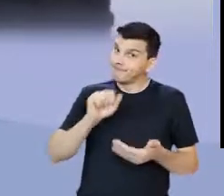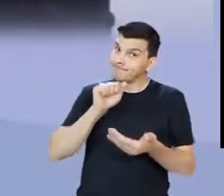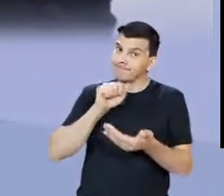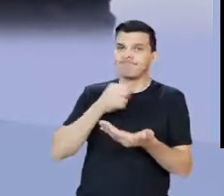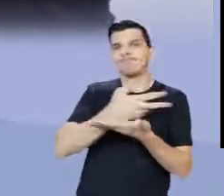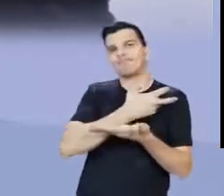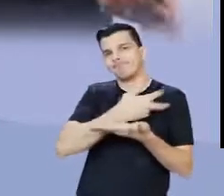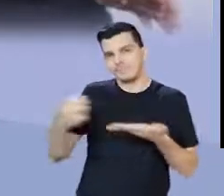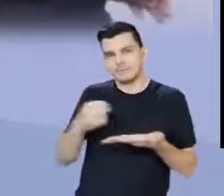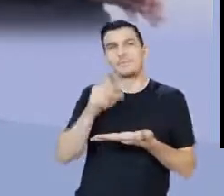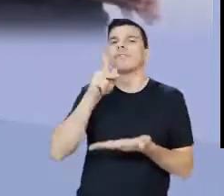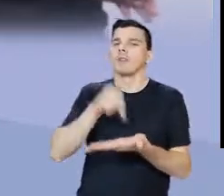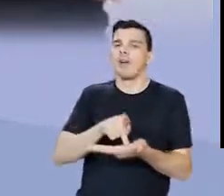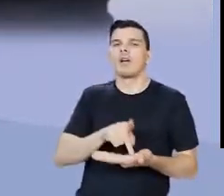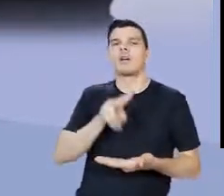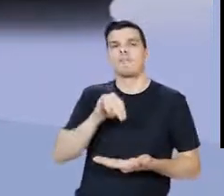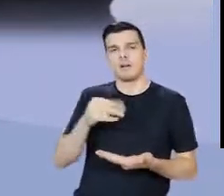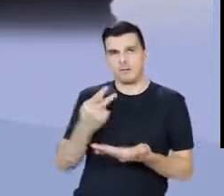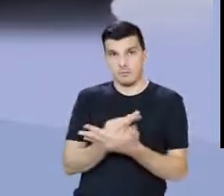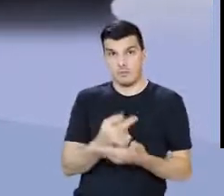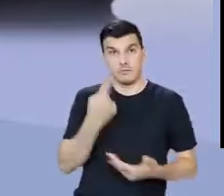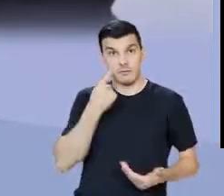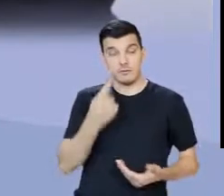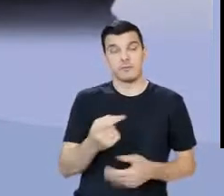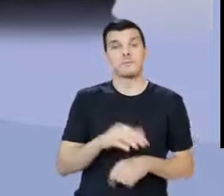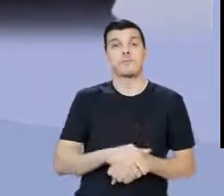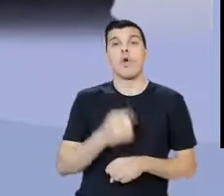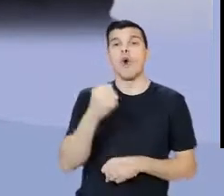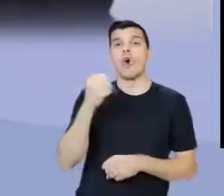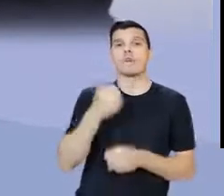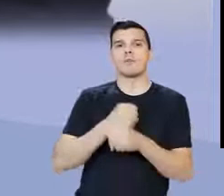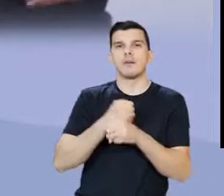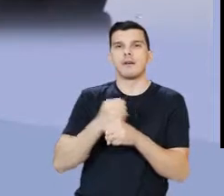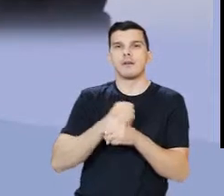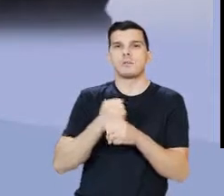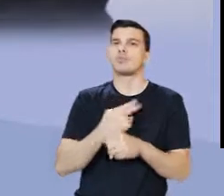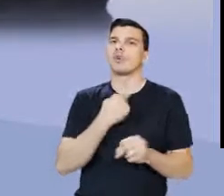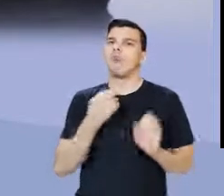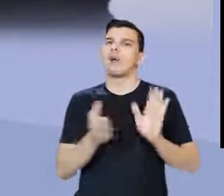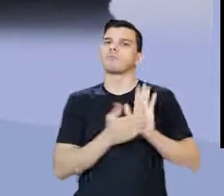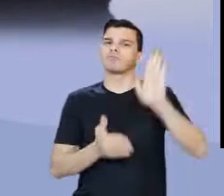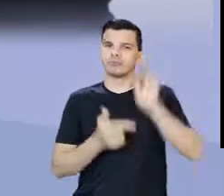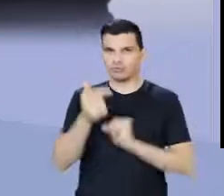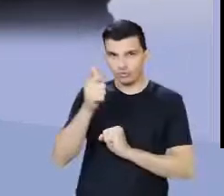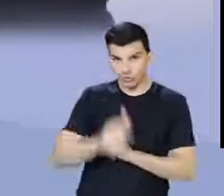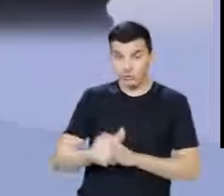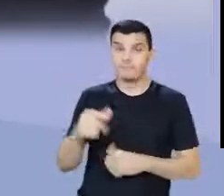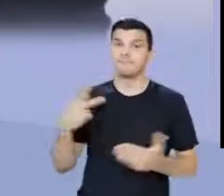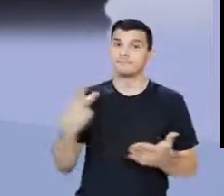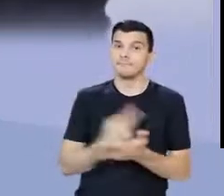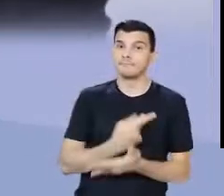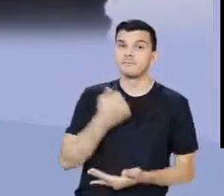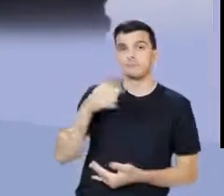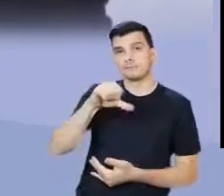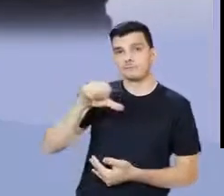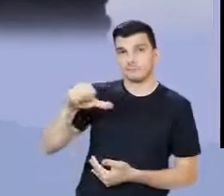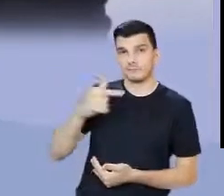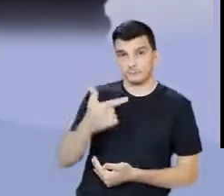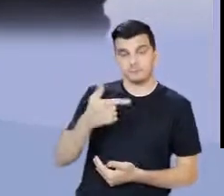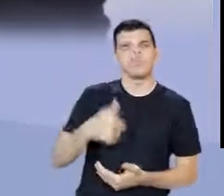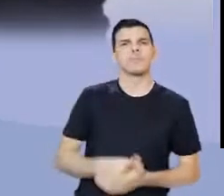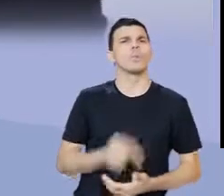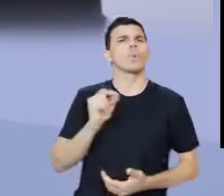acabará sofrendo impeachment realmente, ok? Ficando 8 anos sem poder ser candidato. Isso aconteceu lá